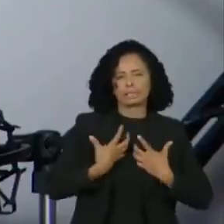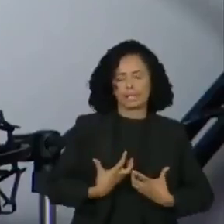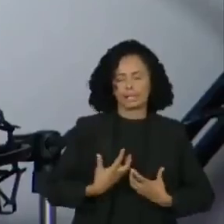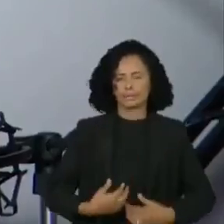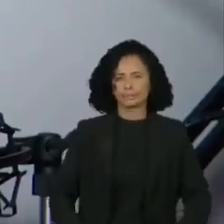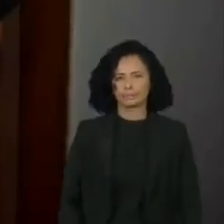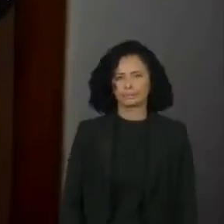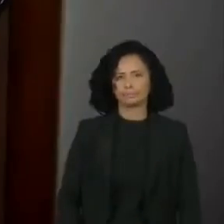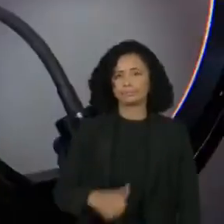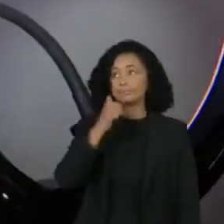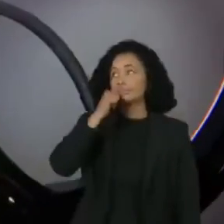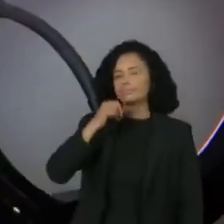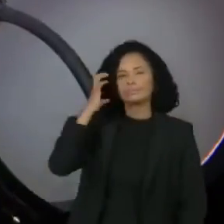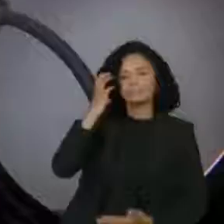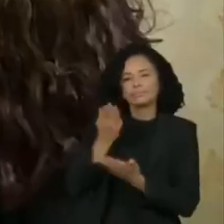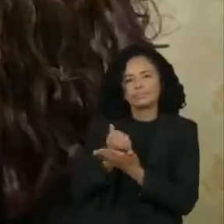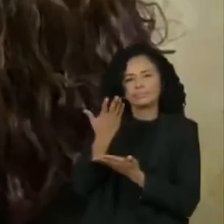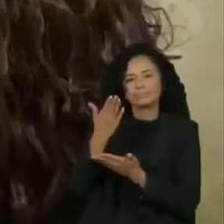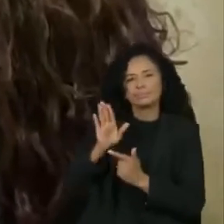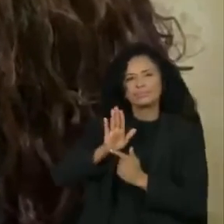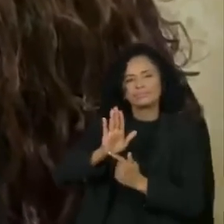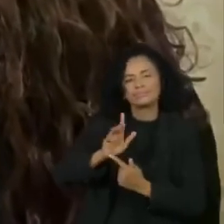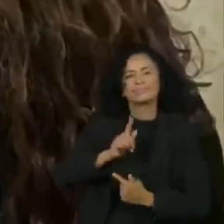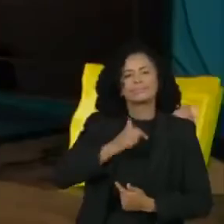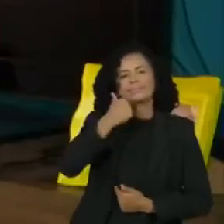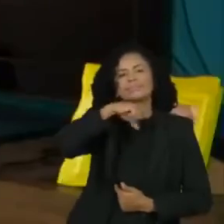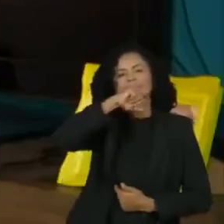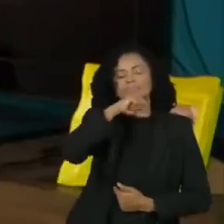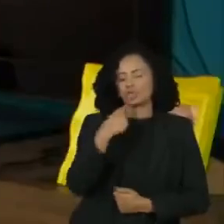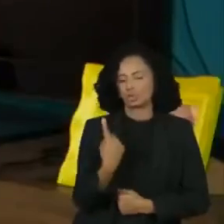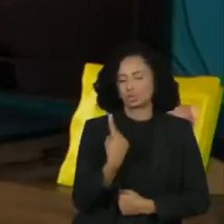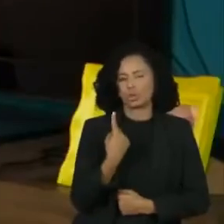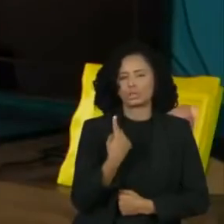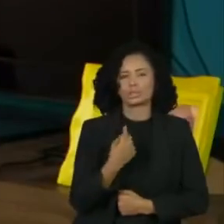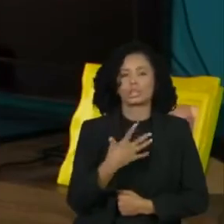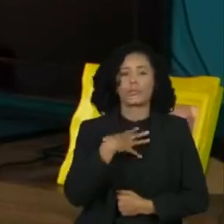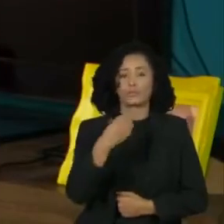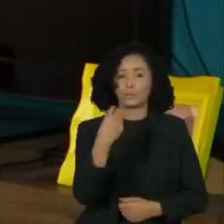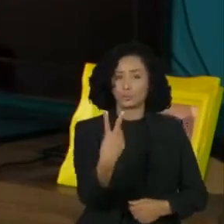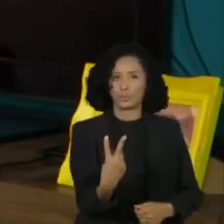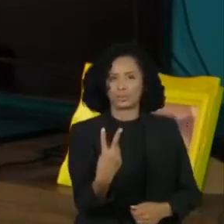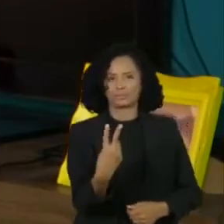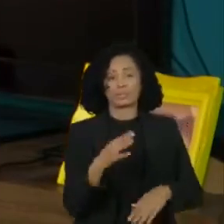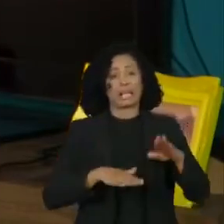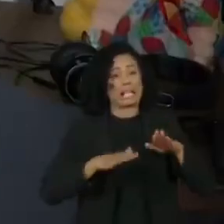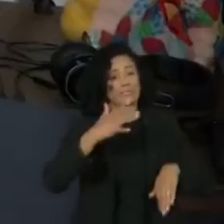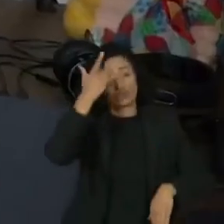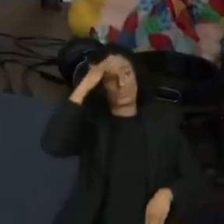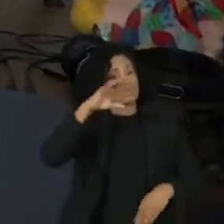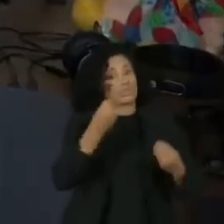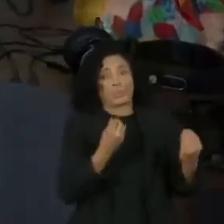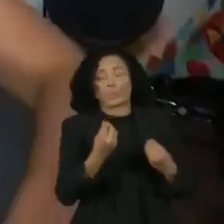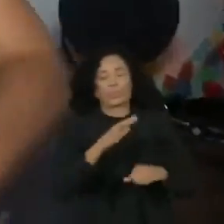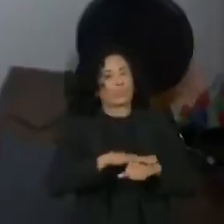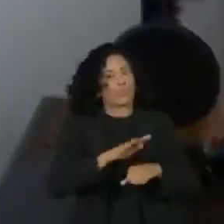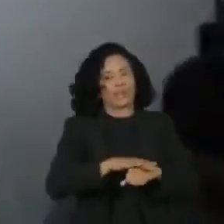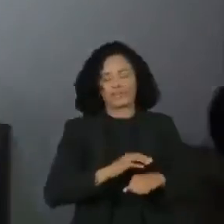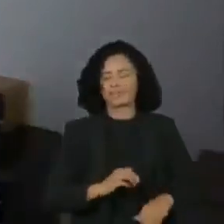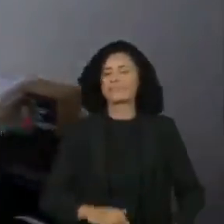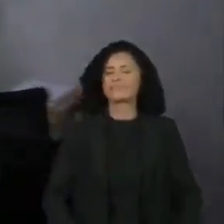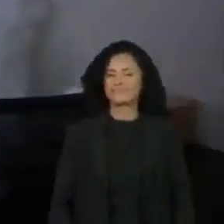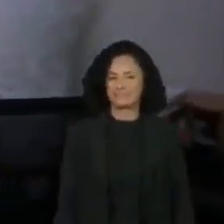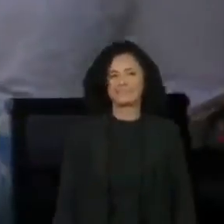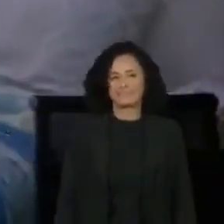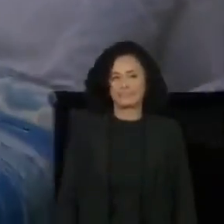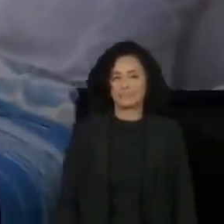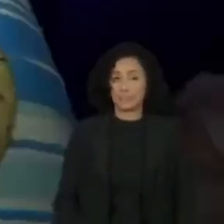de podcast, doula, atriz, mãe solo de 2. Às vezes nem eu sei como eu faço. As